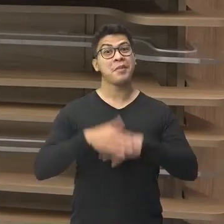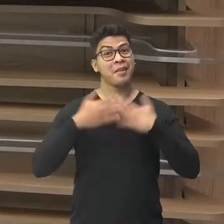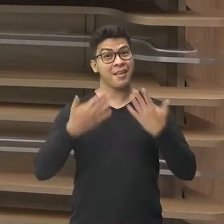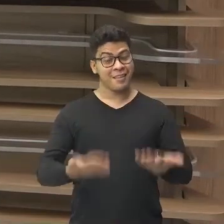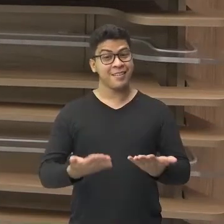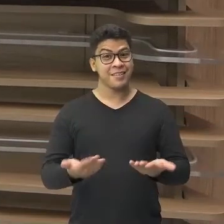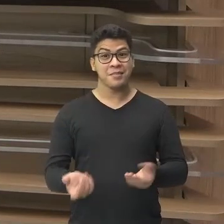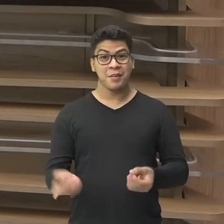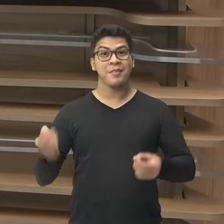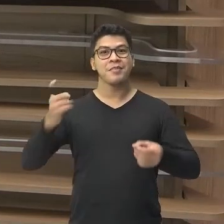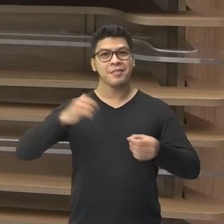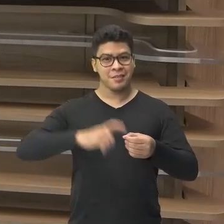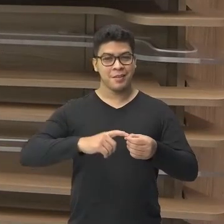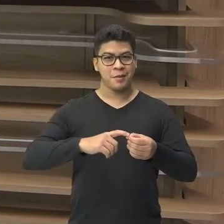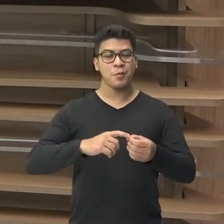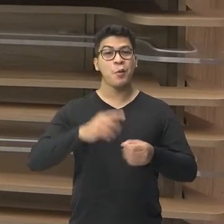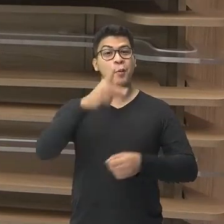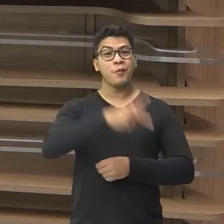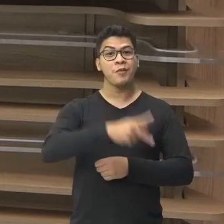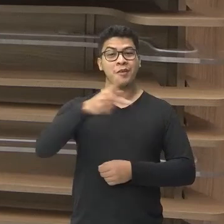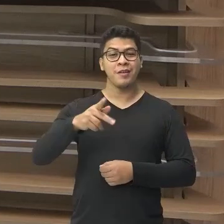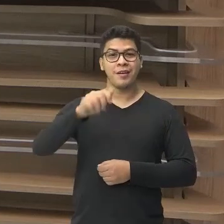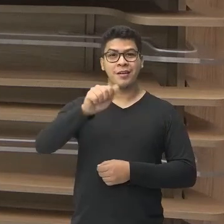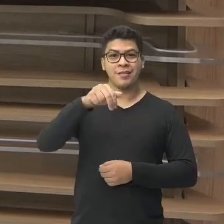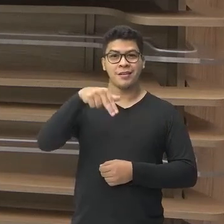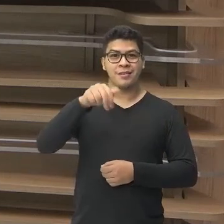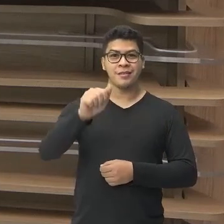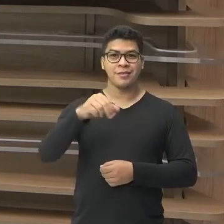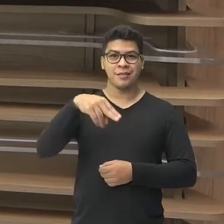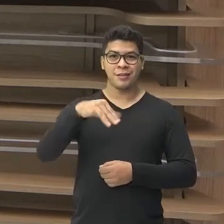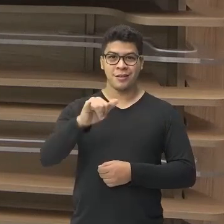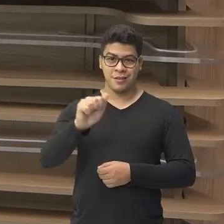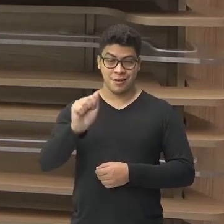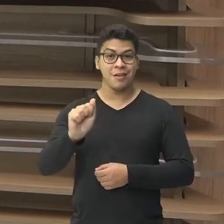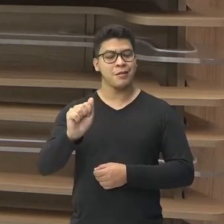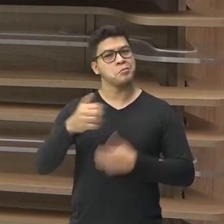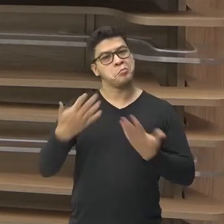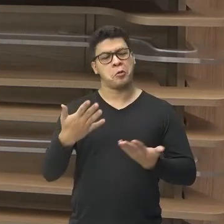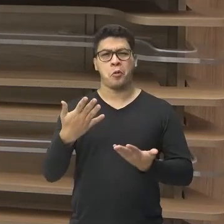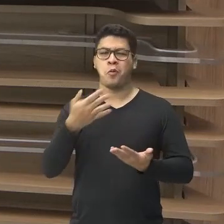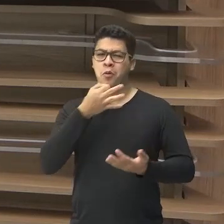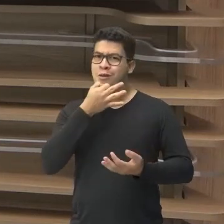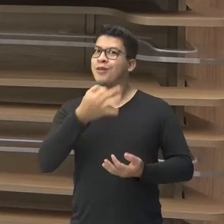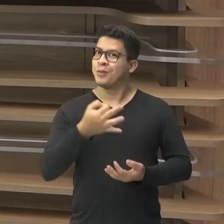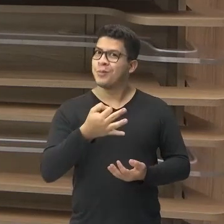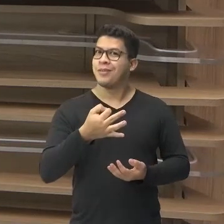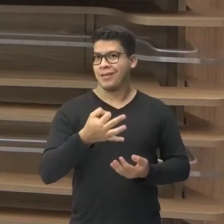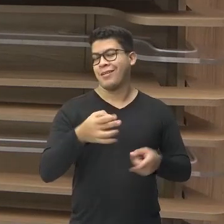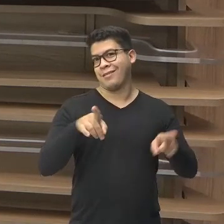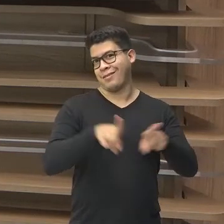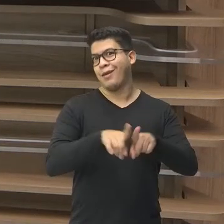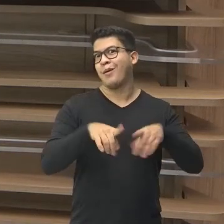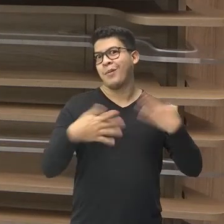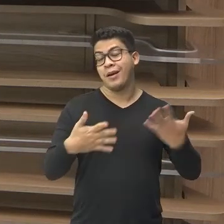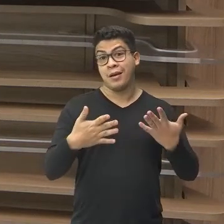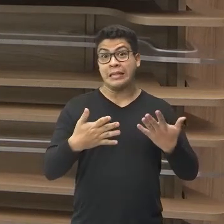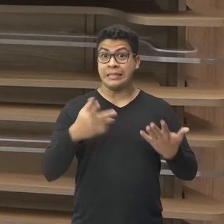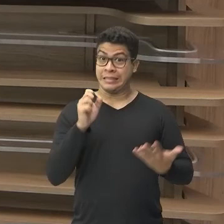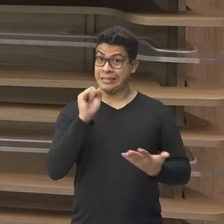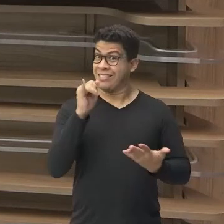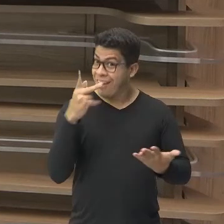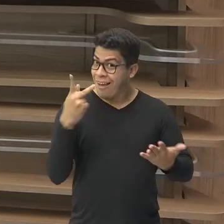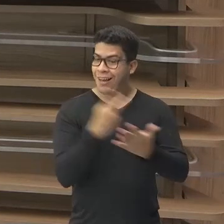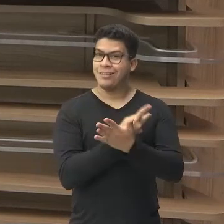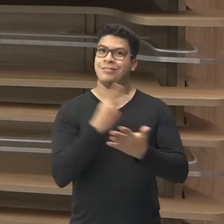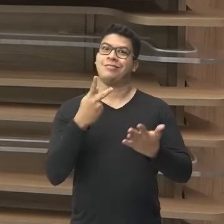Muito bem, o professor Ananias Carvalho até participou, mas eu não vou contar a resposta dele, né? Porque se ele errasse essa questão, né, ia